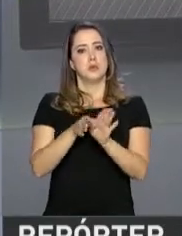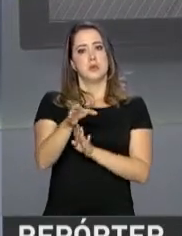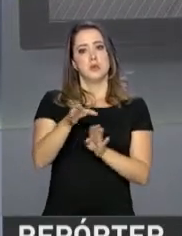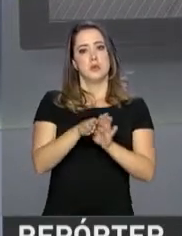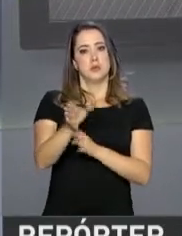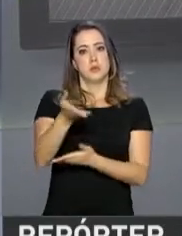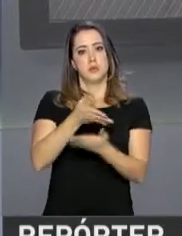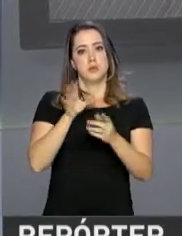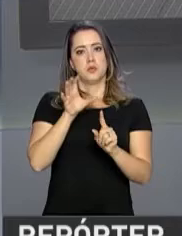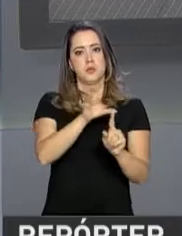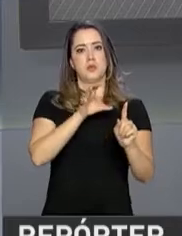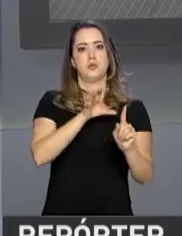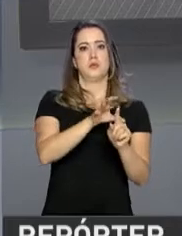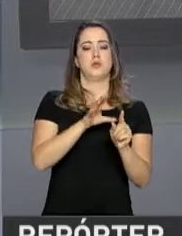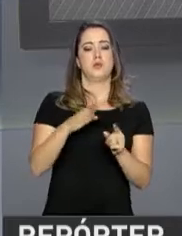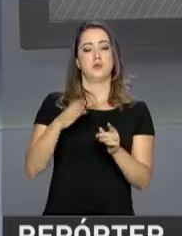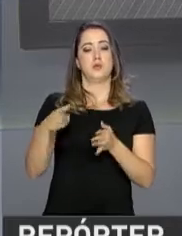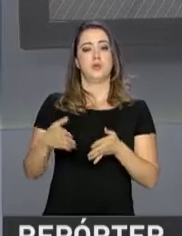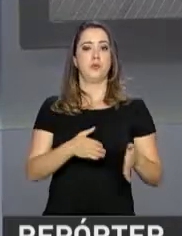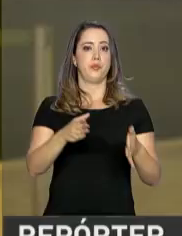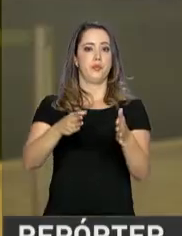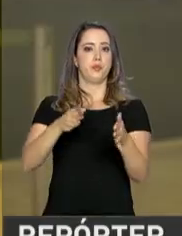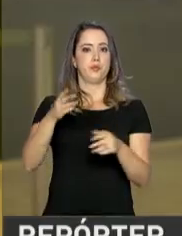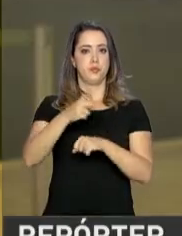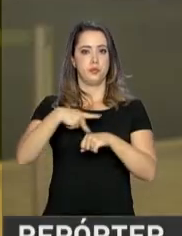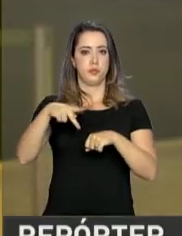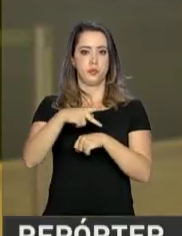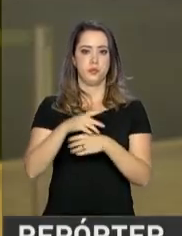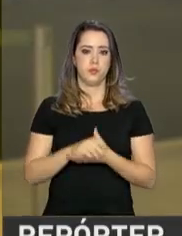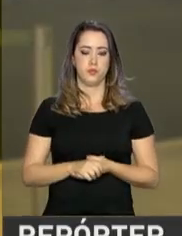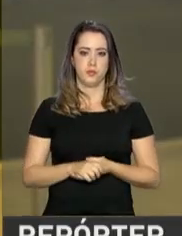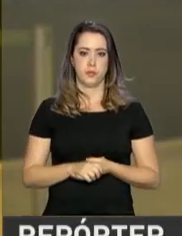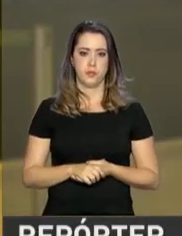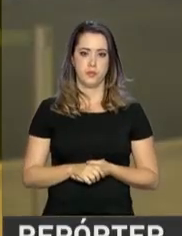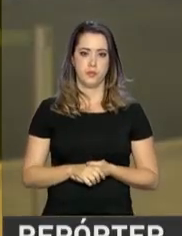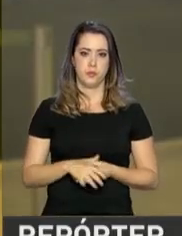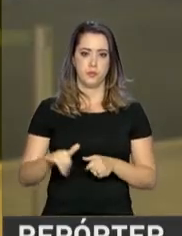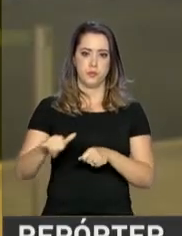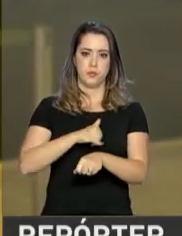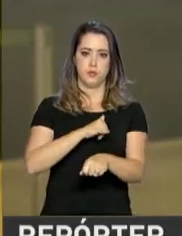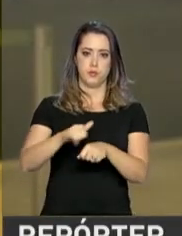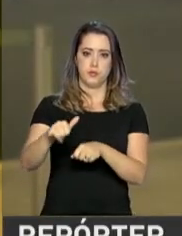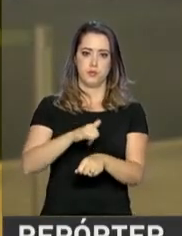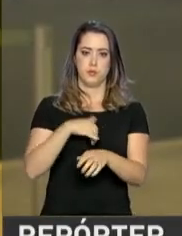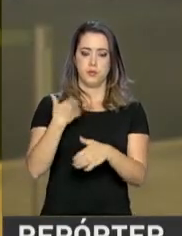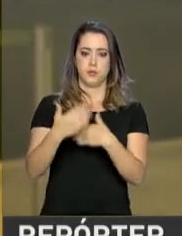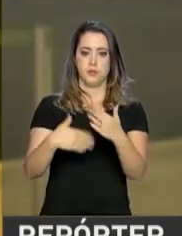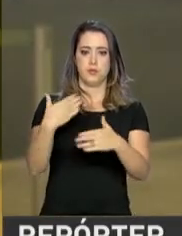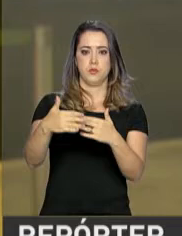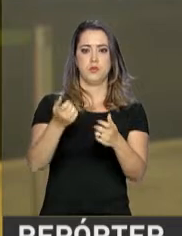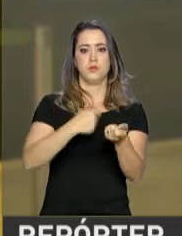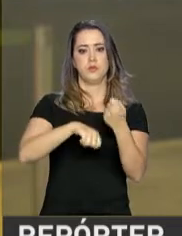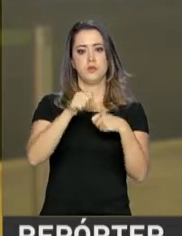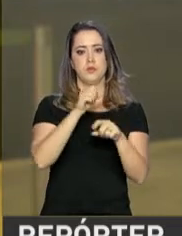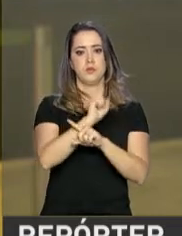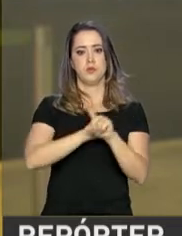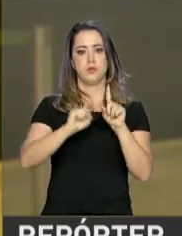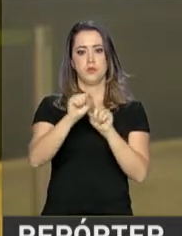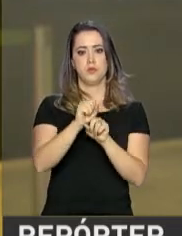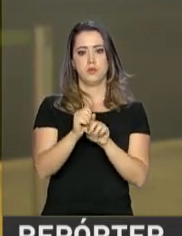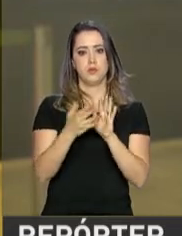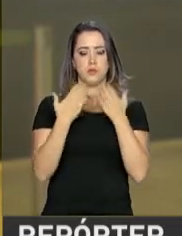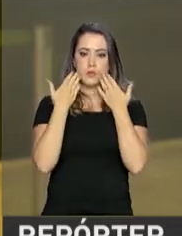e influenciar os rumos do país a estratégia nacional de desenvolvimento econômico e social